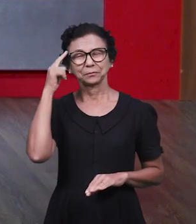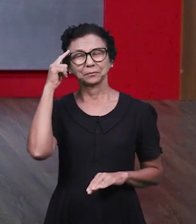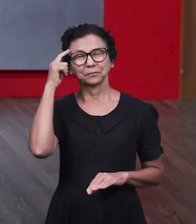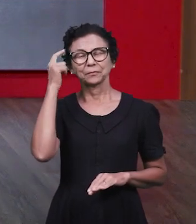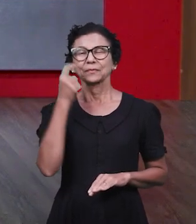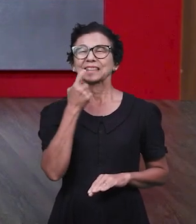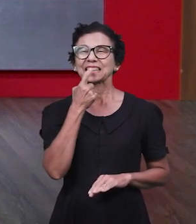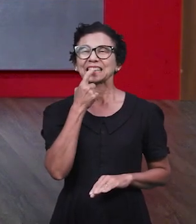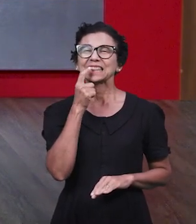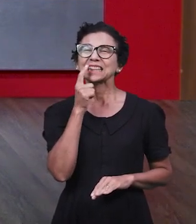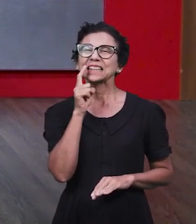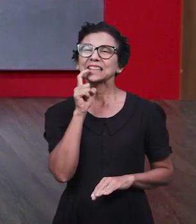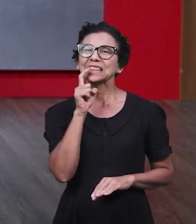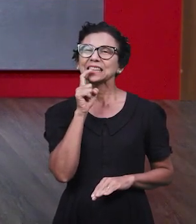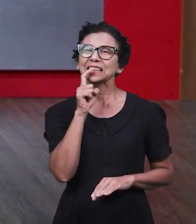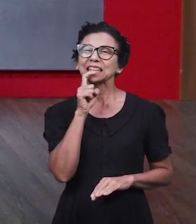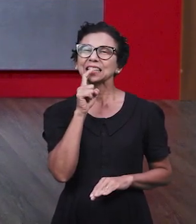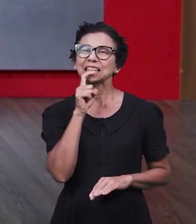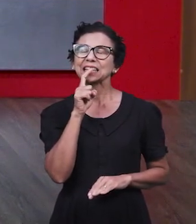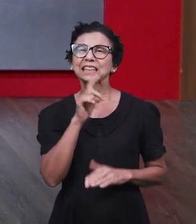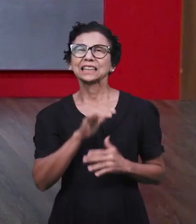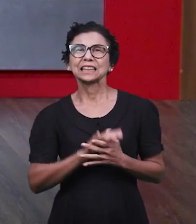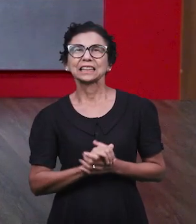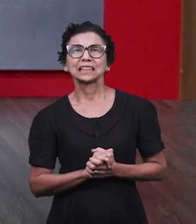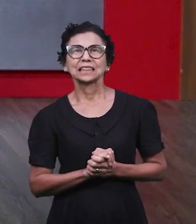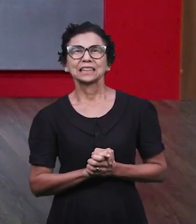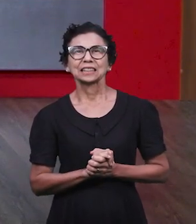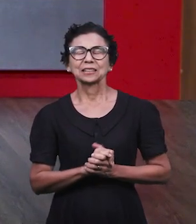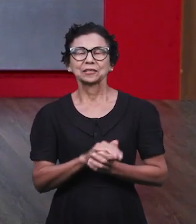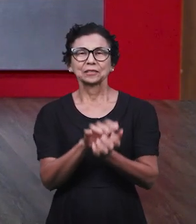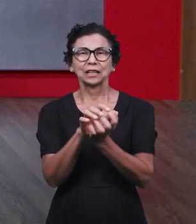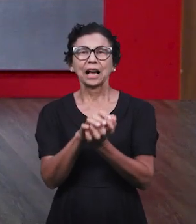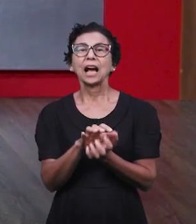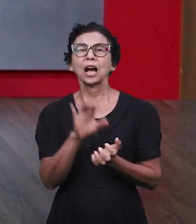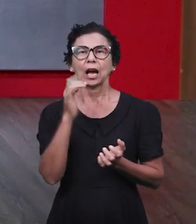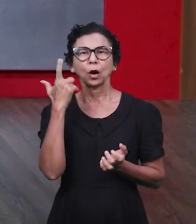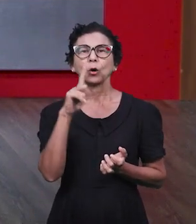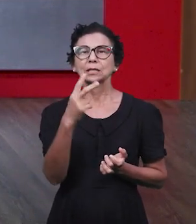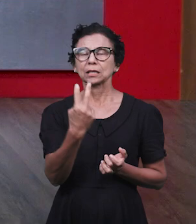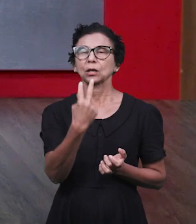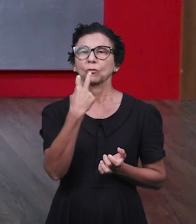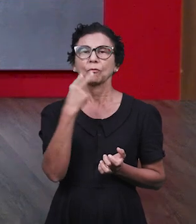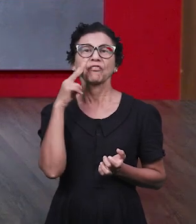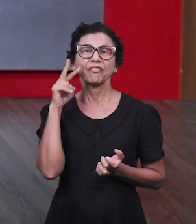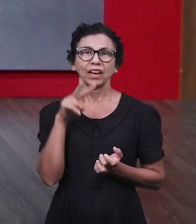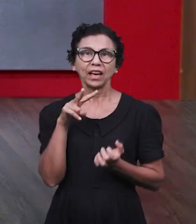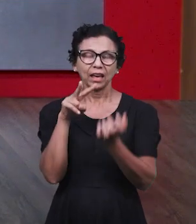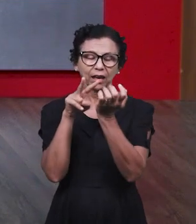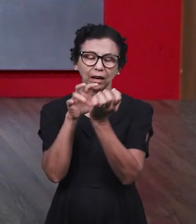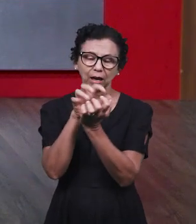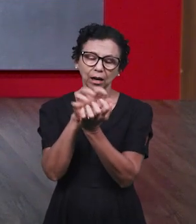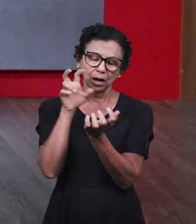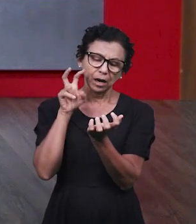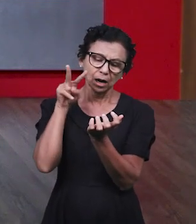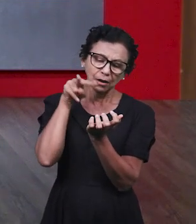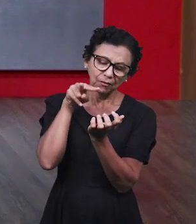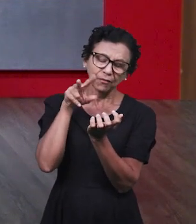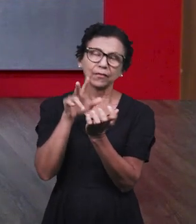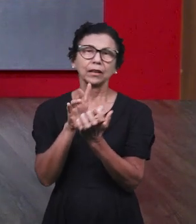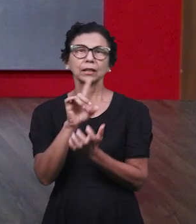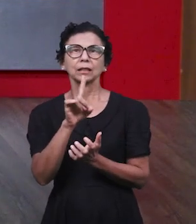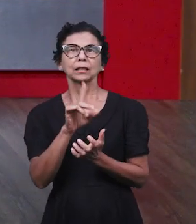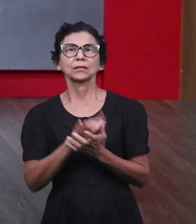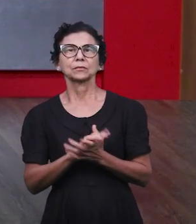Às vezes a gente acha que a cárie, ela está na parte que a gente consegue enxergar. Então a gente fez uma simulação